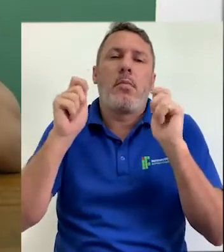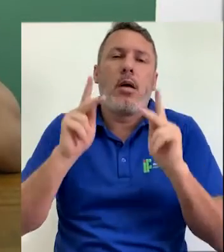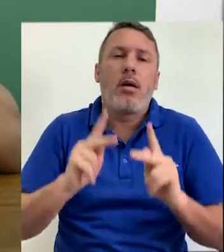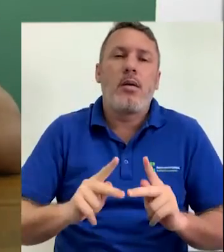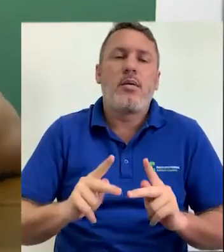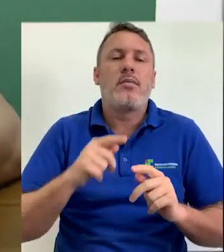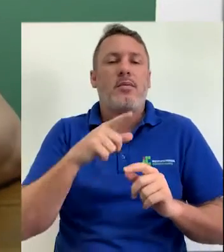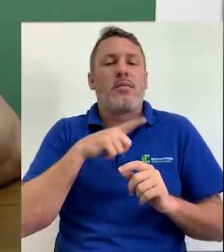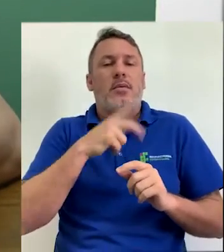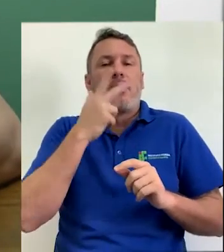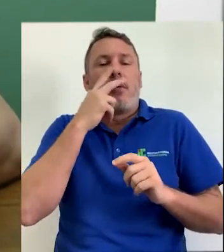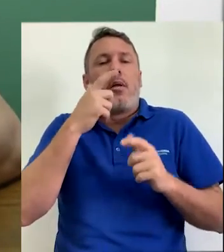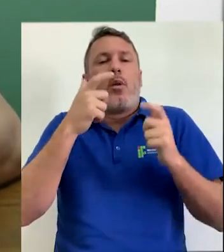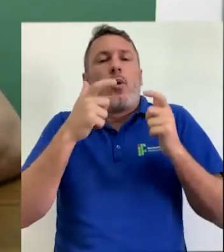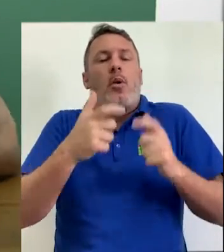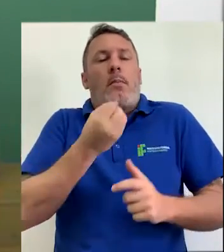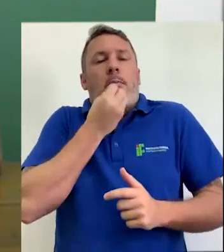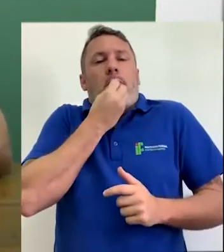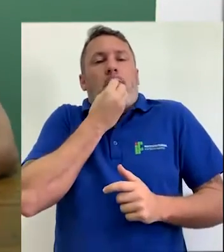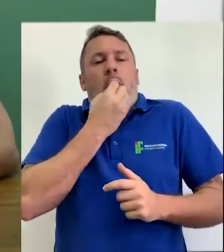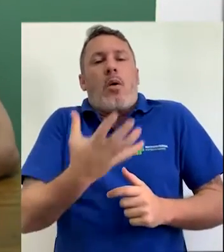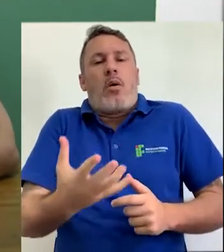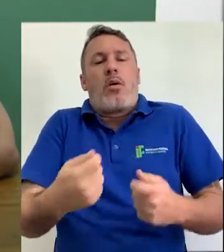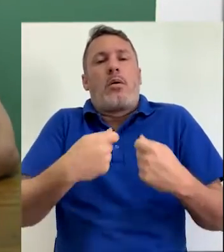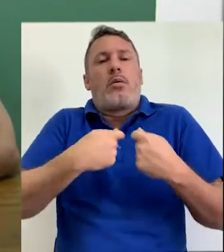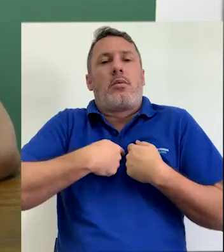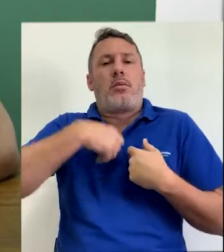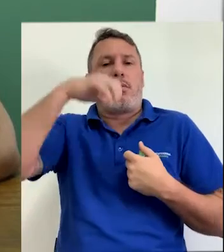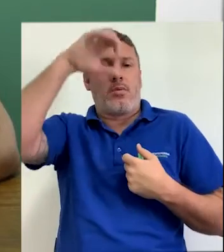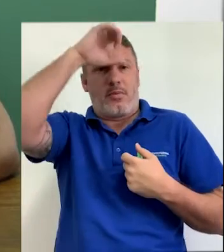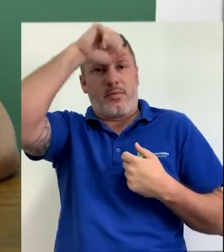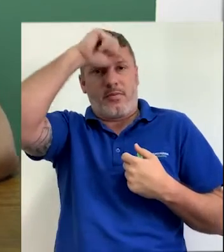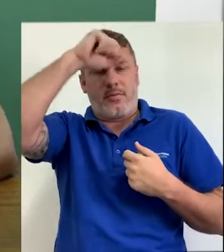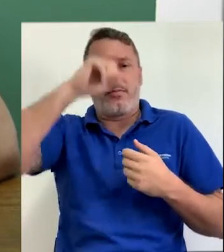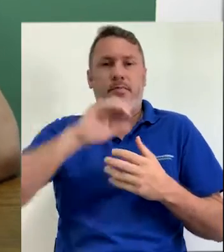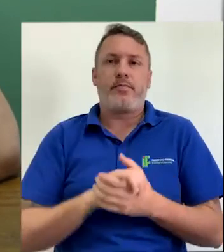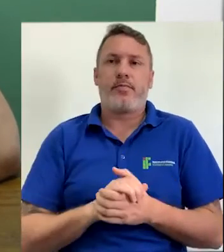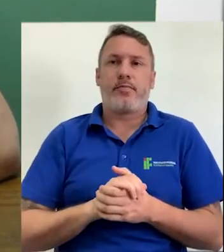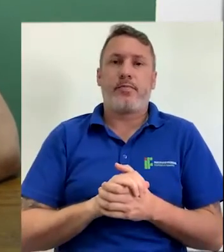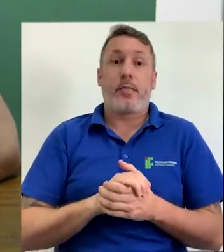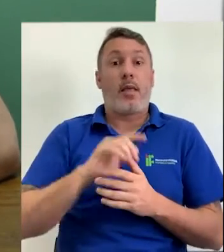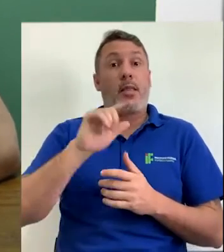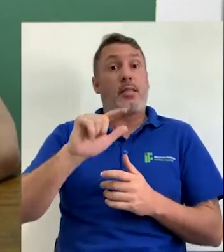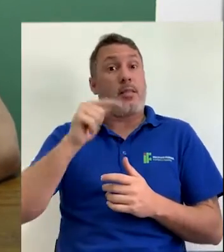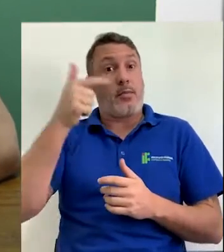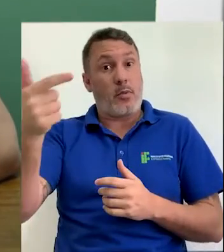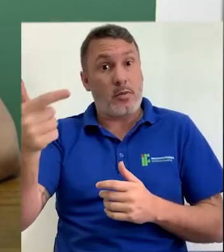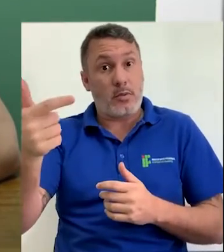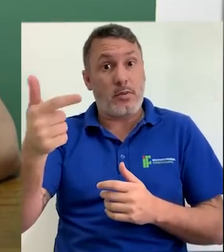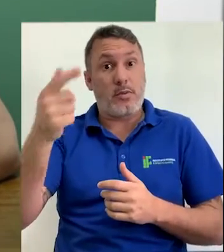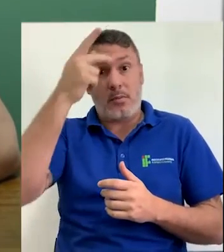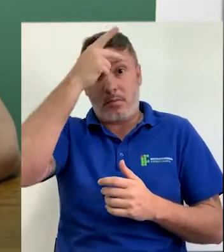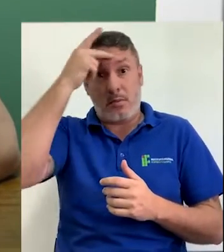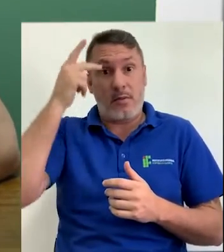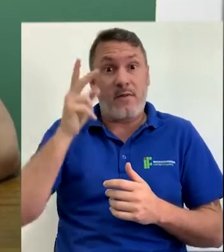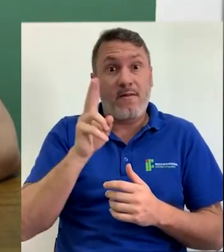um ambiente propício à aprendizagem. Depois que a gente resolve